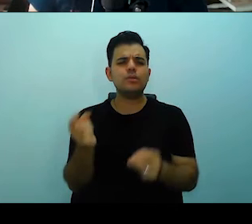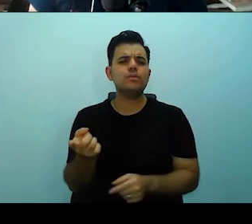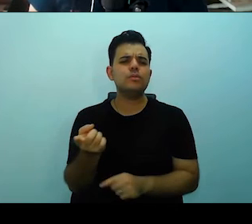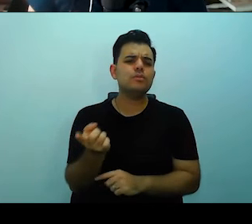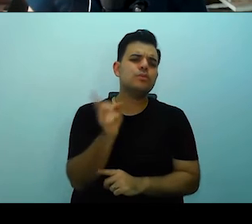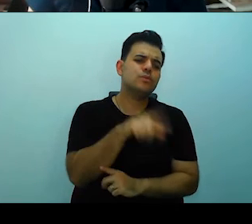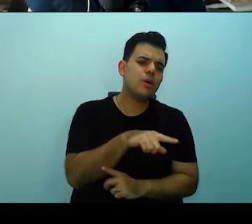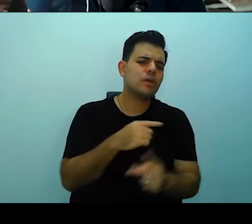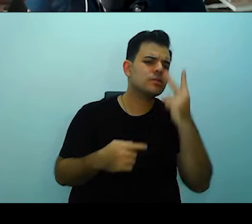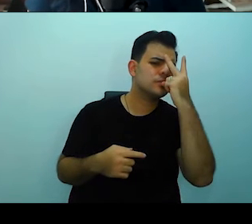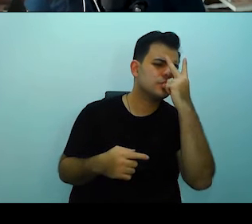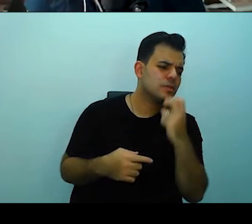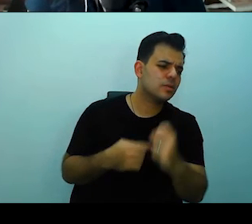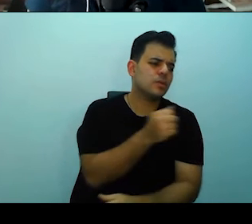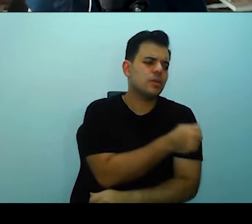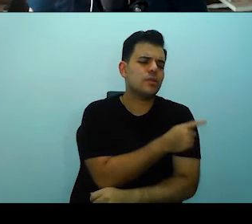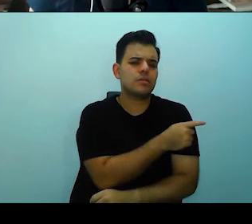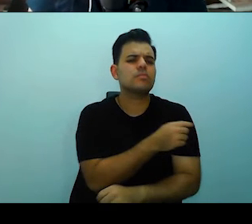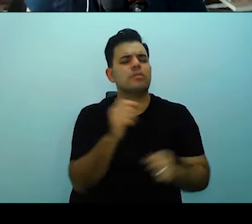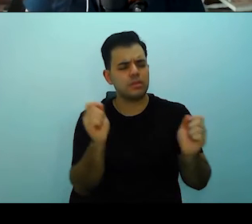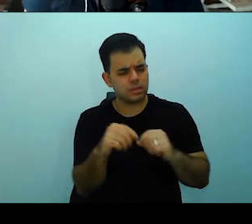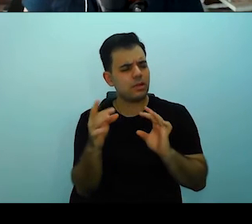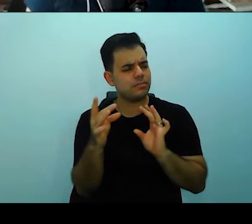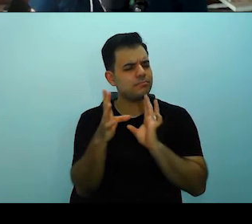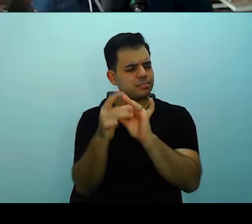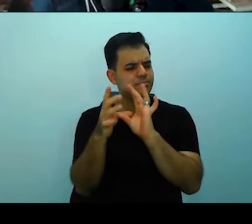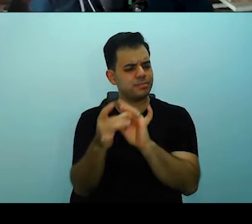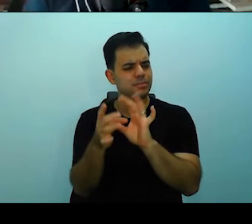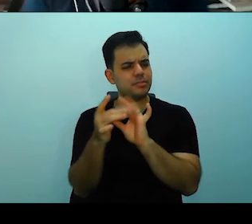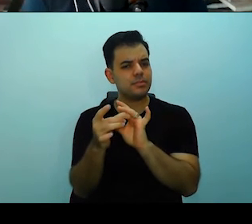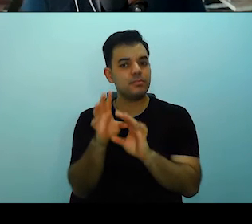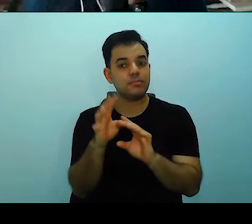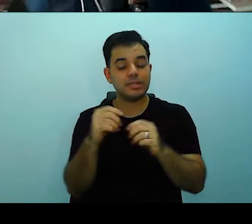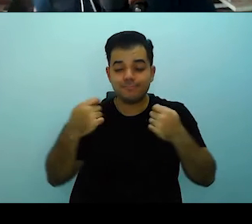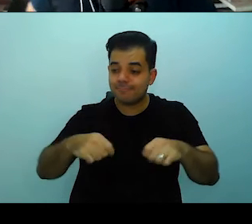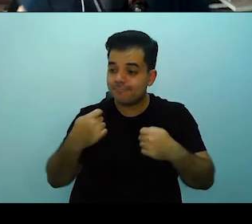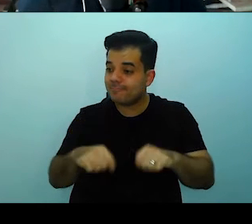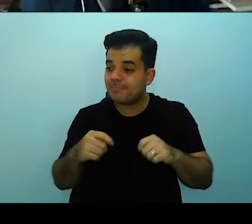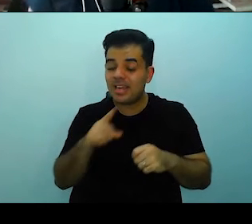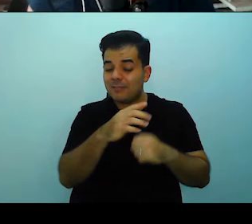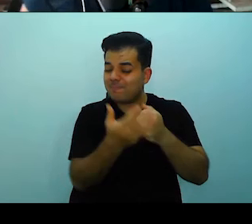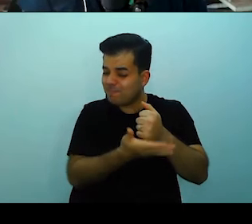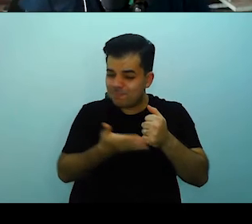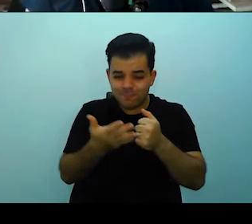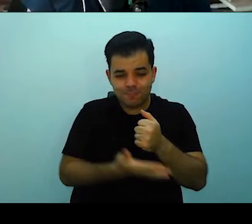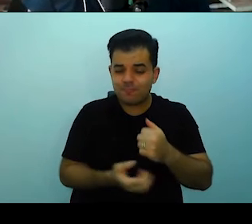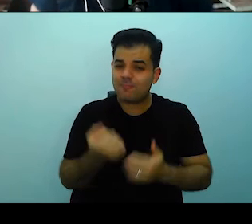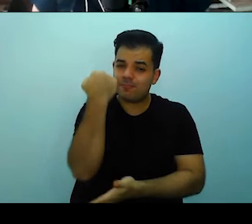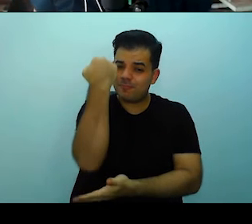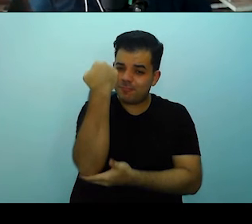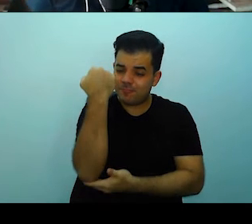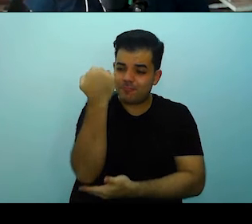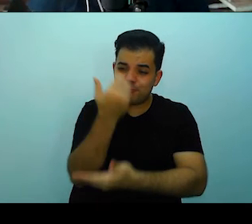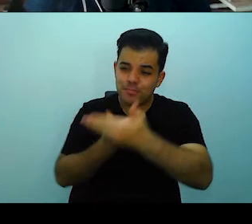até pode se relacionar com os aspectos visuais, mas o que tem que ser o nosso baldrame, o que tem que basilar a nossa interação